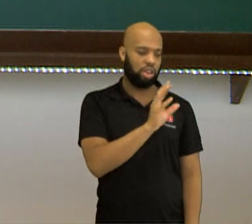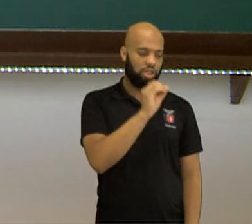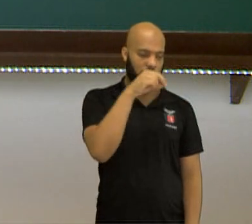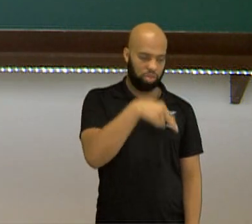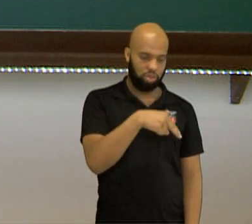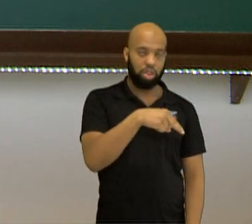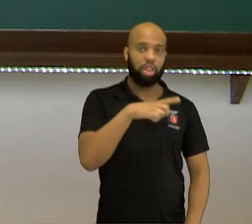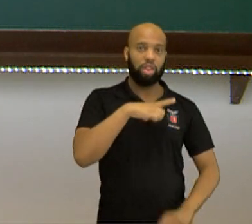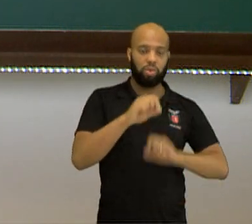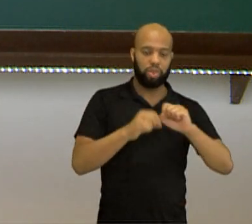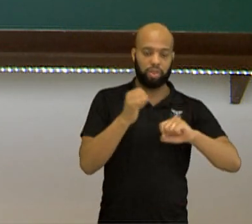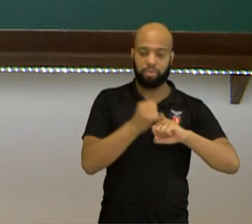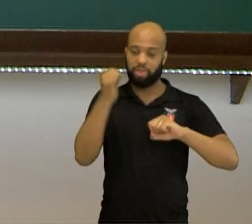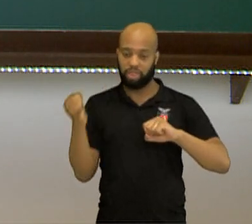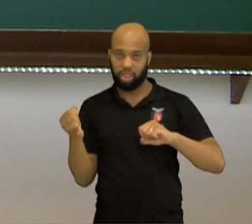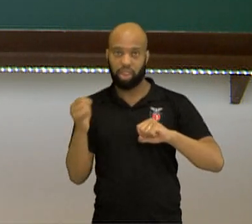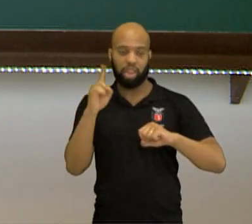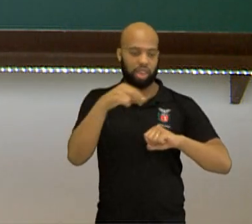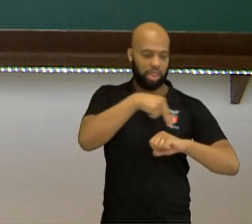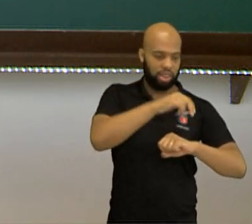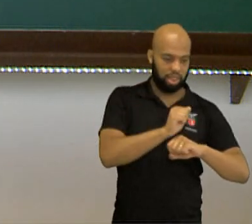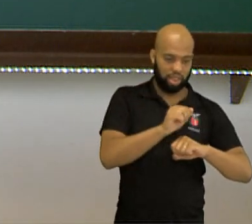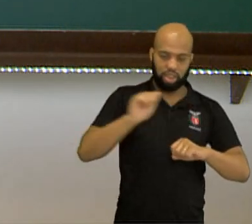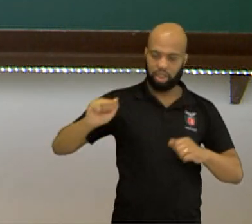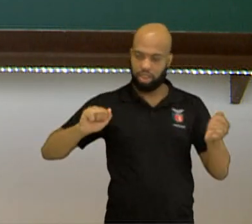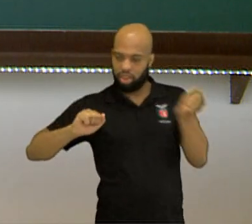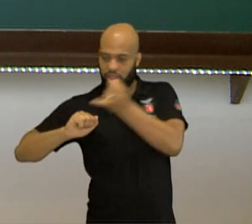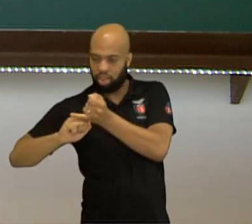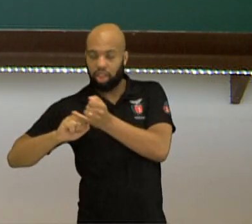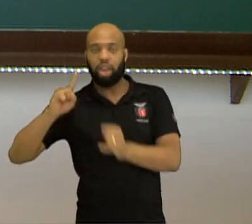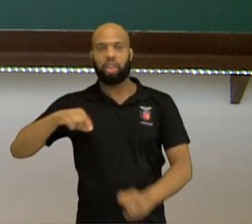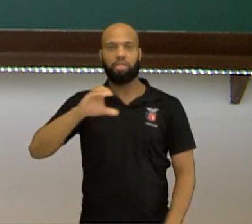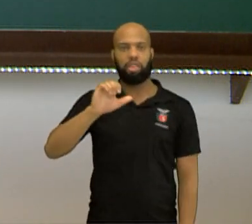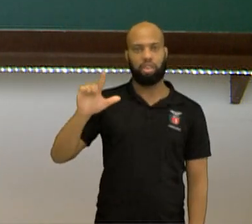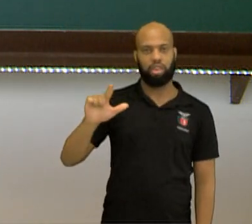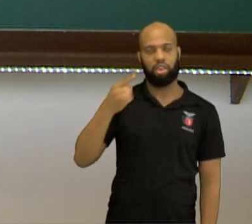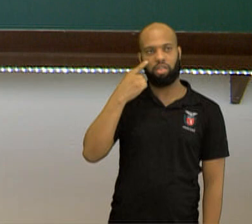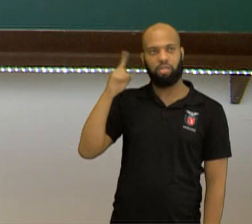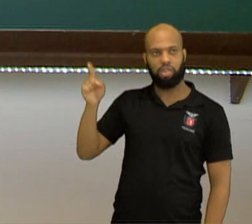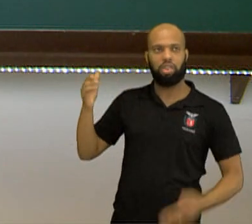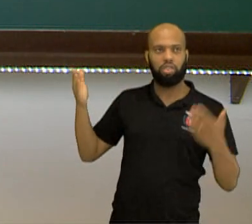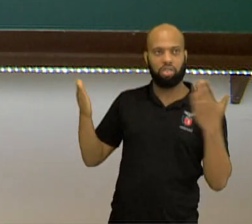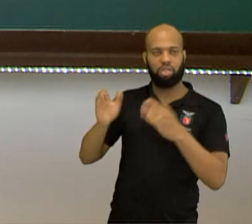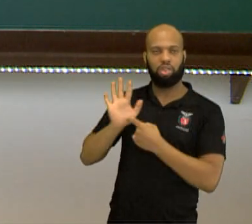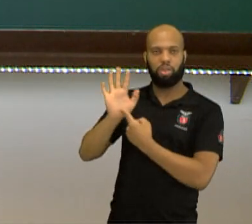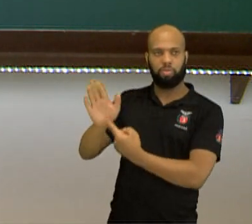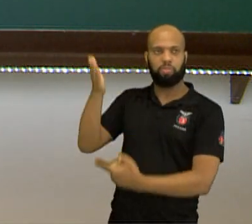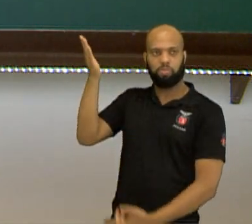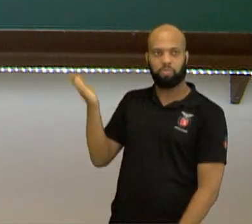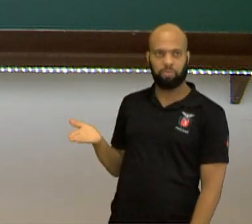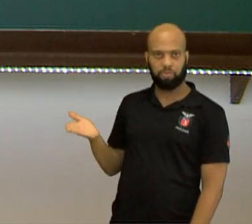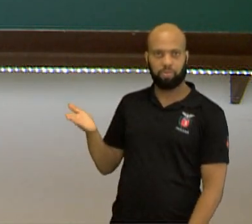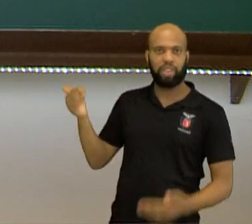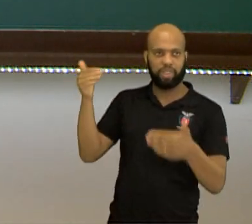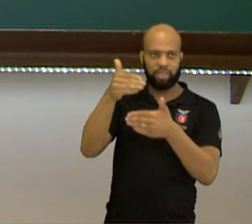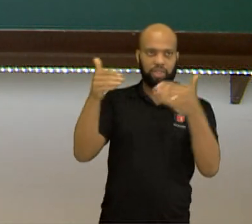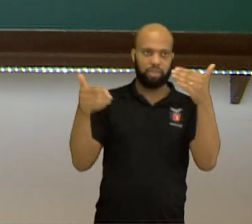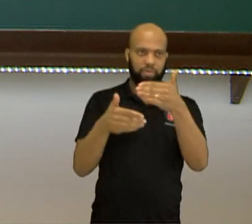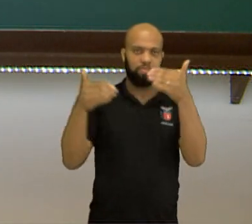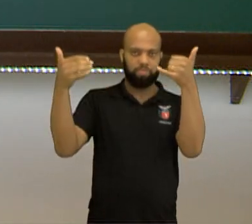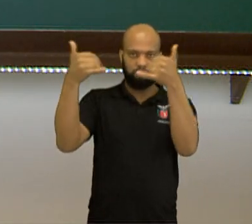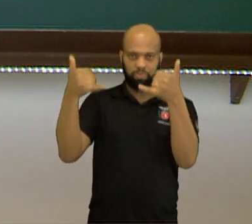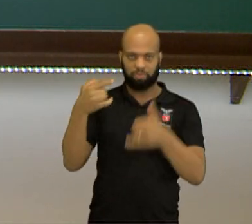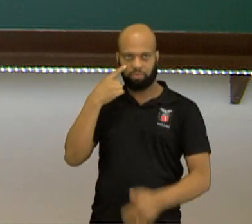caso, o íon cátion é o sódio, o íon ânion é o cloro, como está demonstrando ali nas